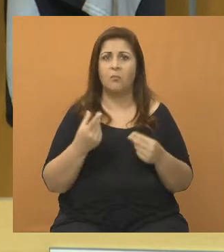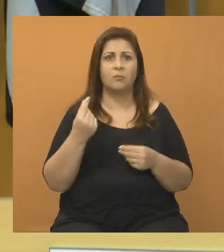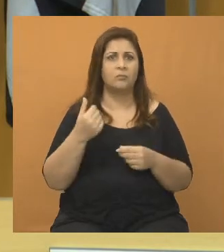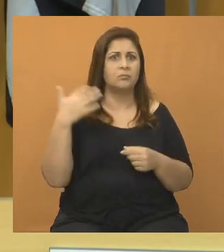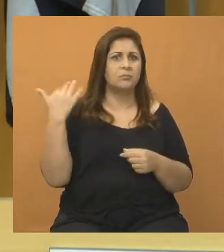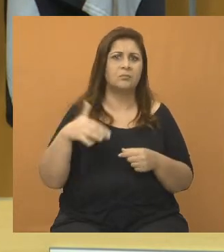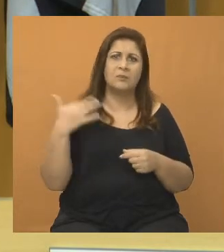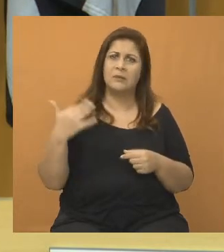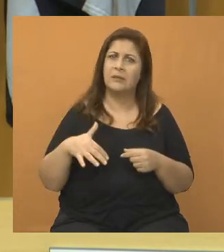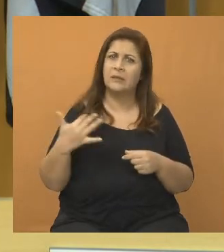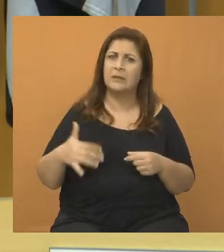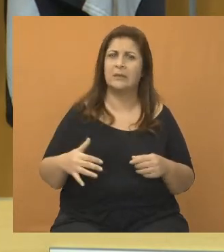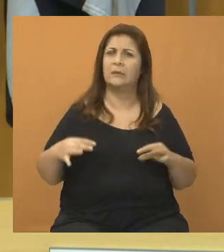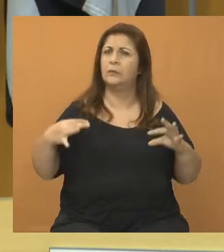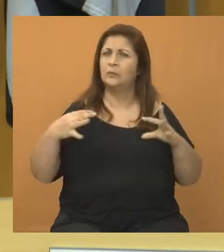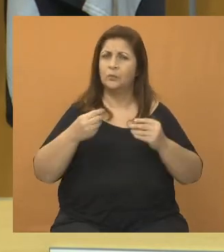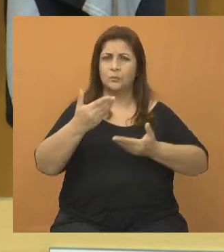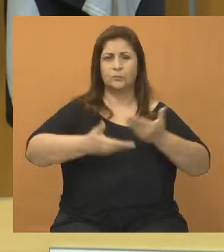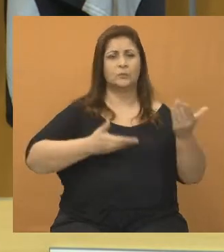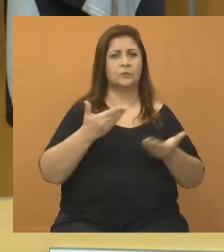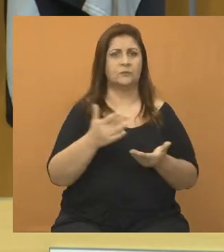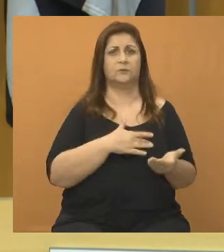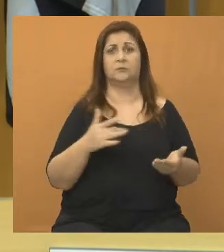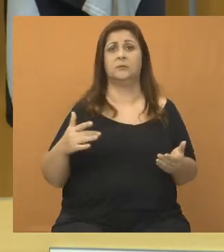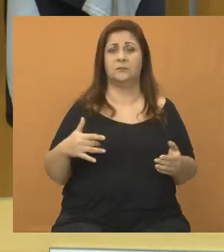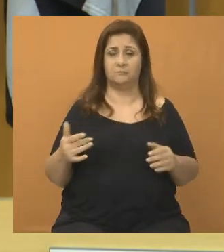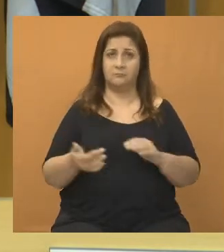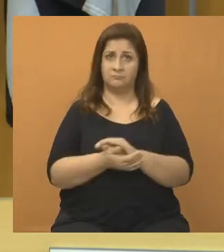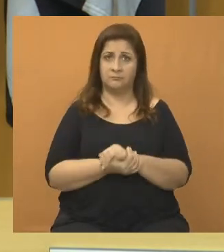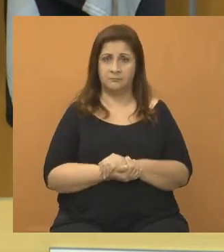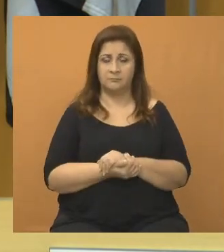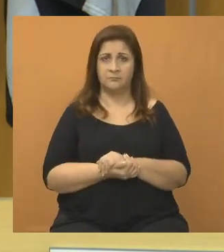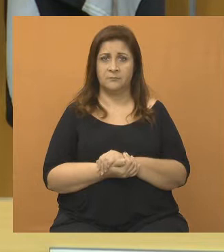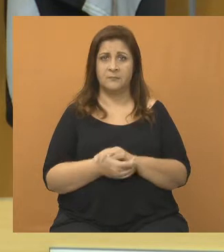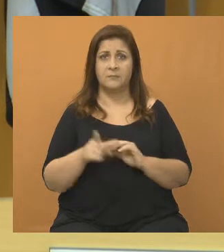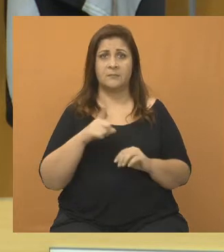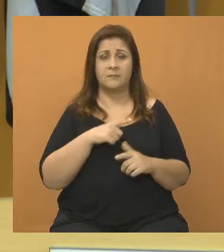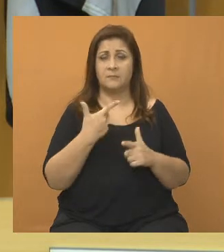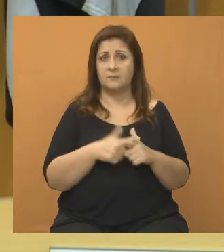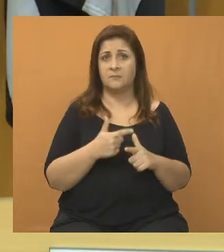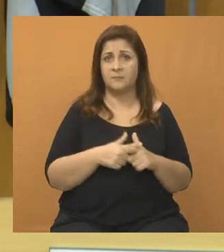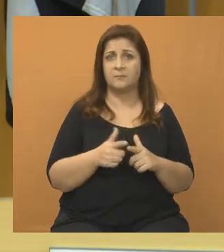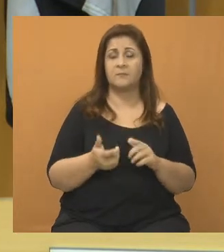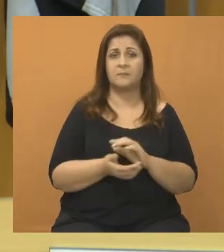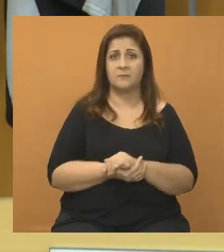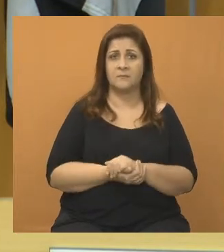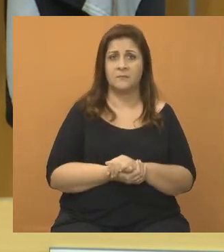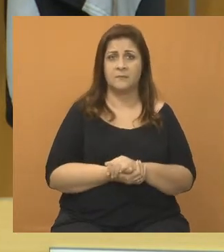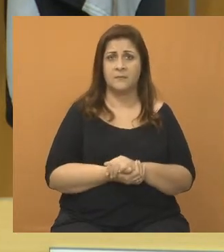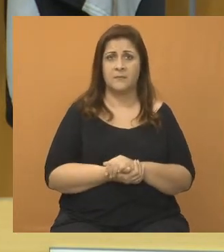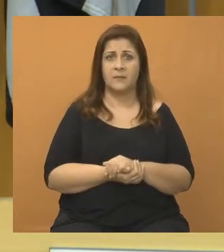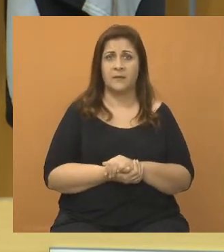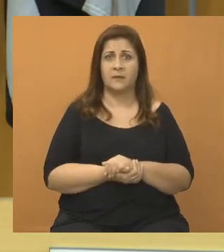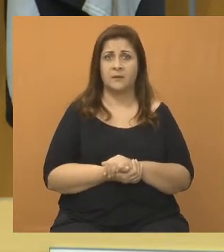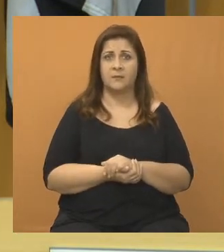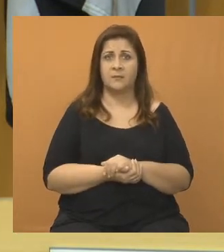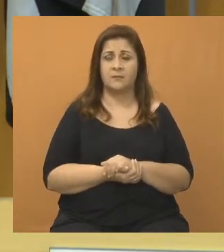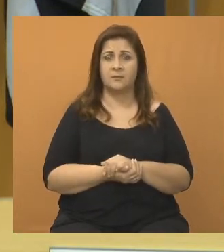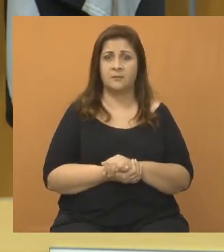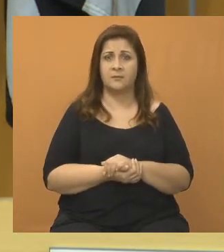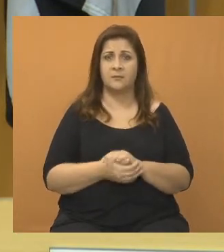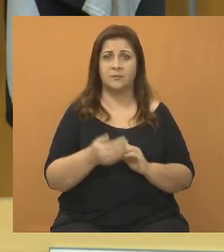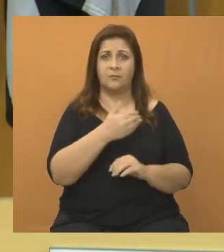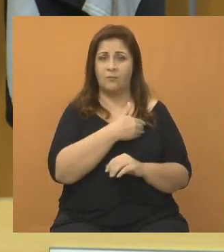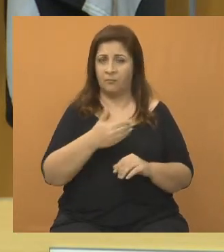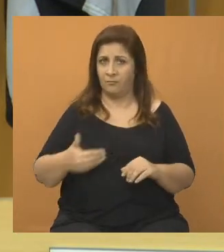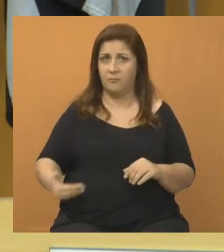elevado todos os serviços de saúde. E a gente ainda tem aqui um problema que é o governo do Estado e o